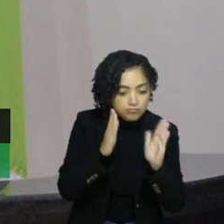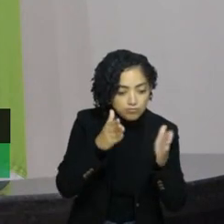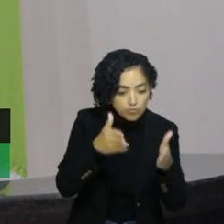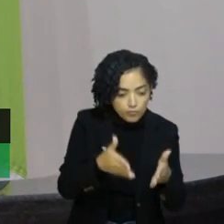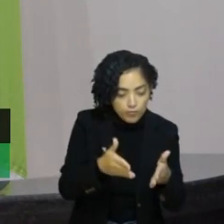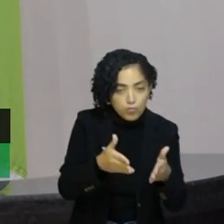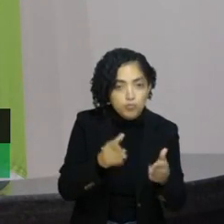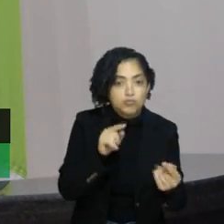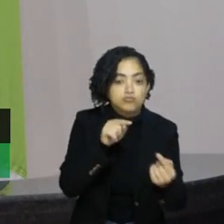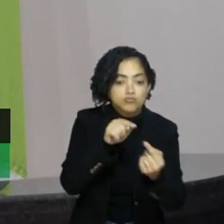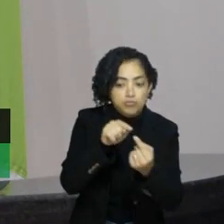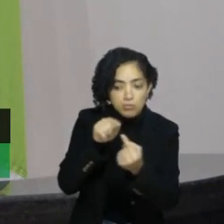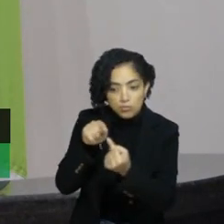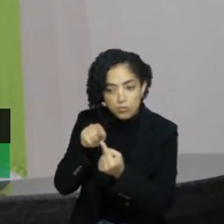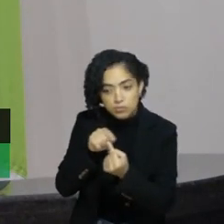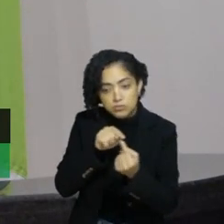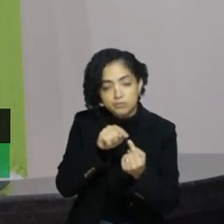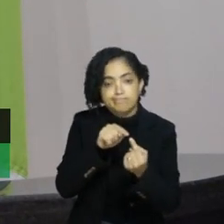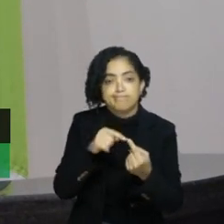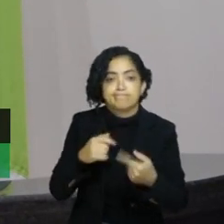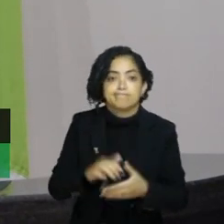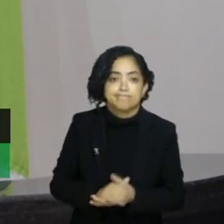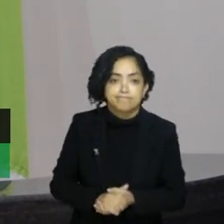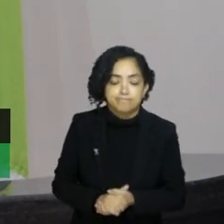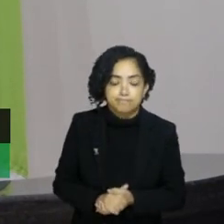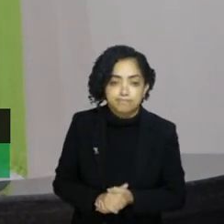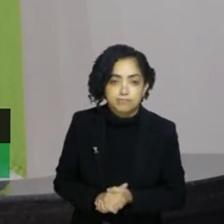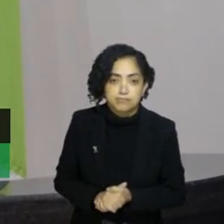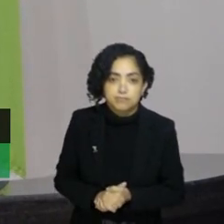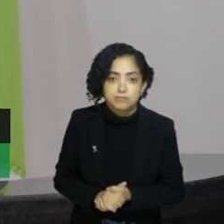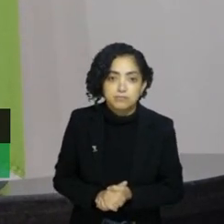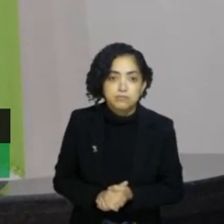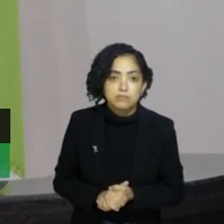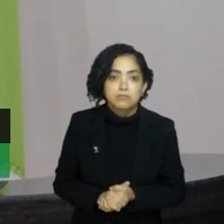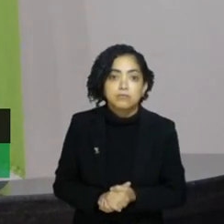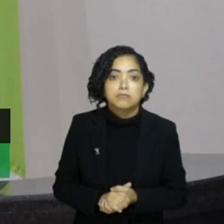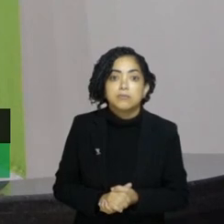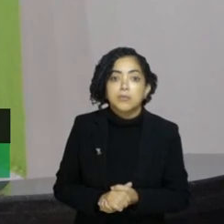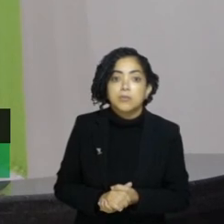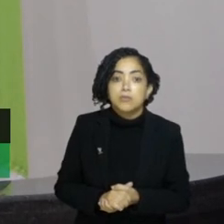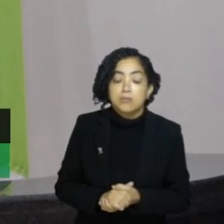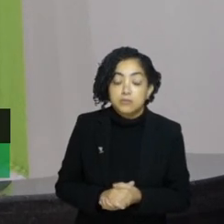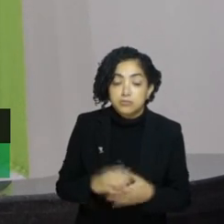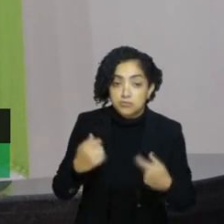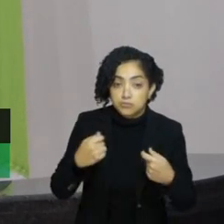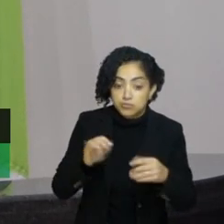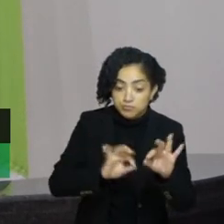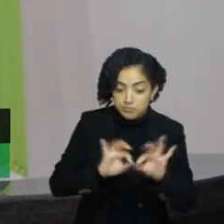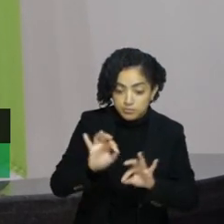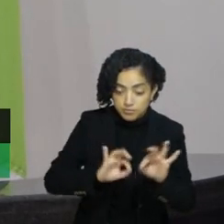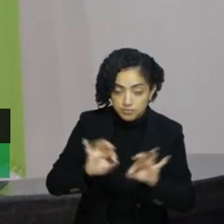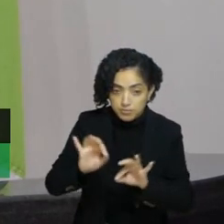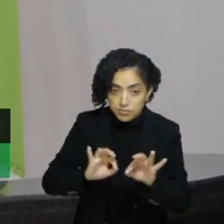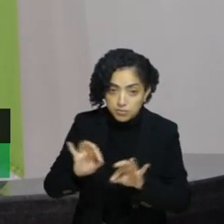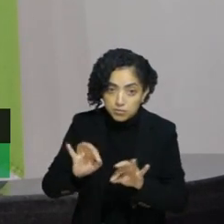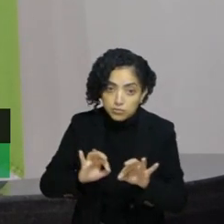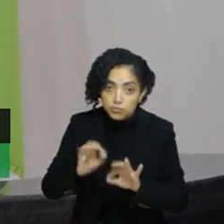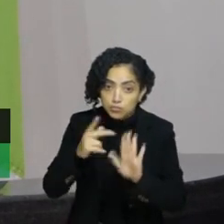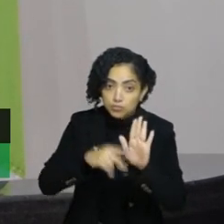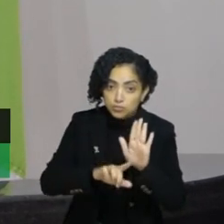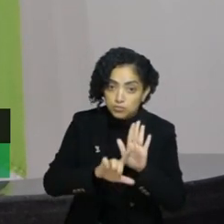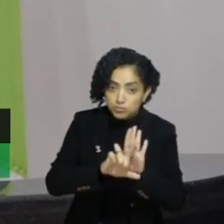com as necessidades emergentes do povo gaúcho. Nós preparamos uma minuta de projeto de lei a ser avaliada pelos